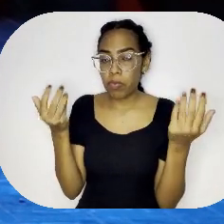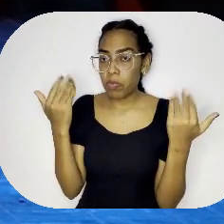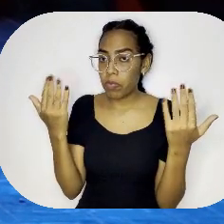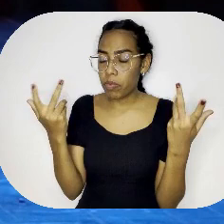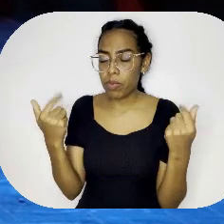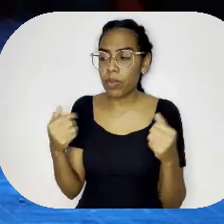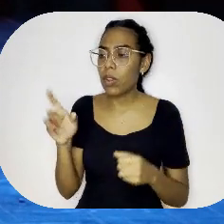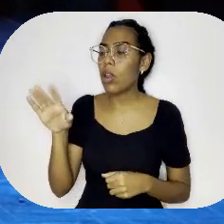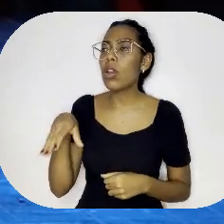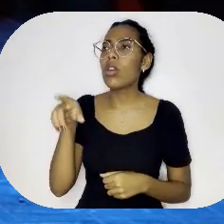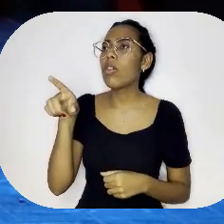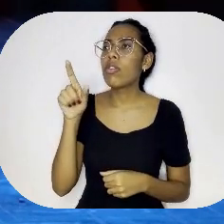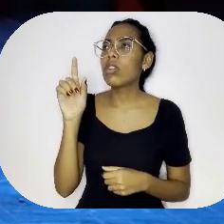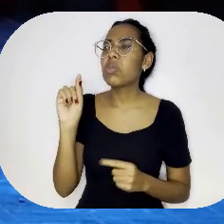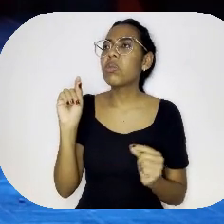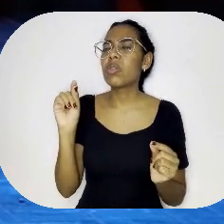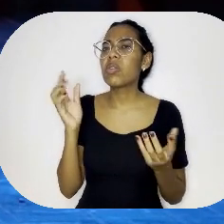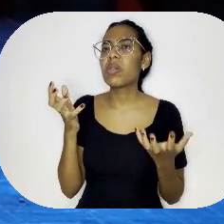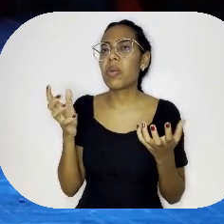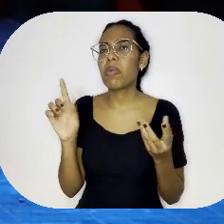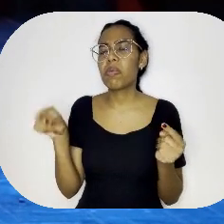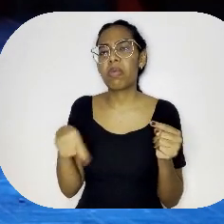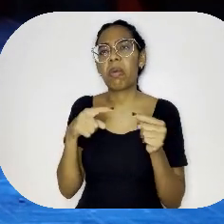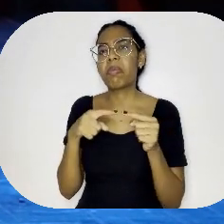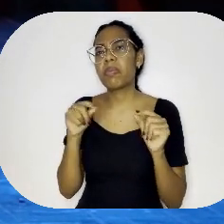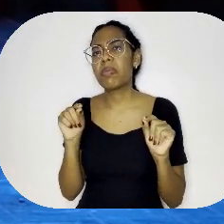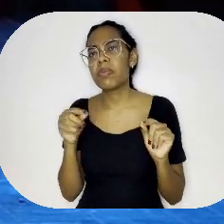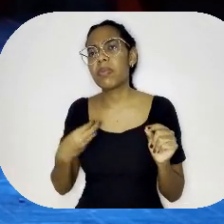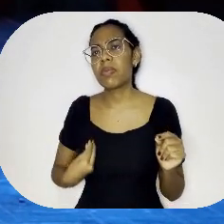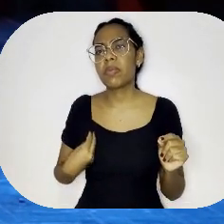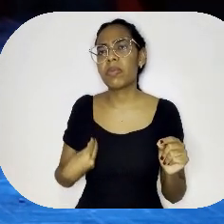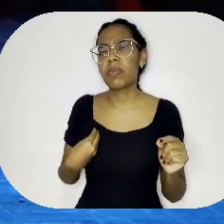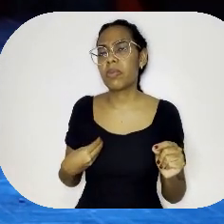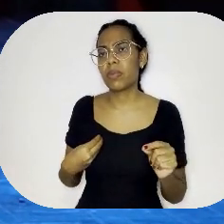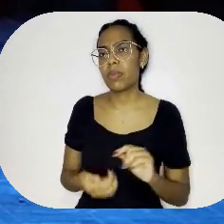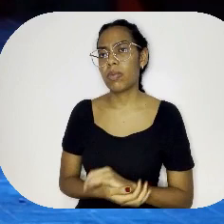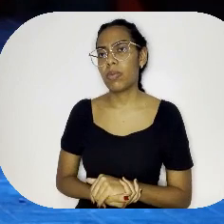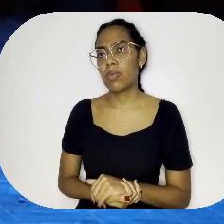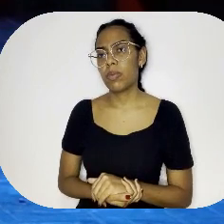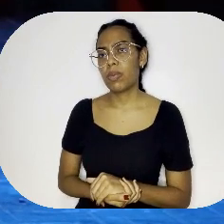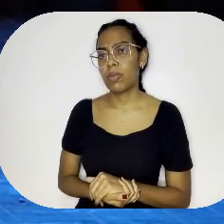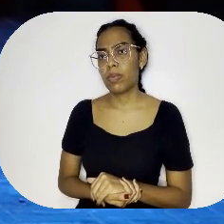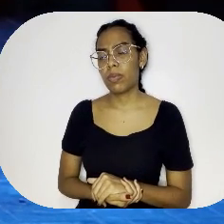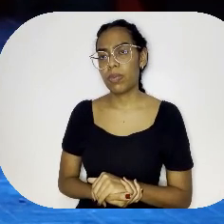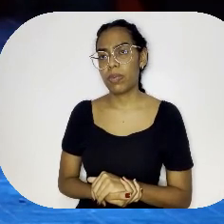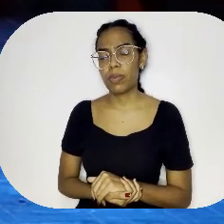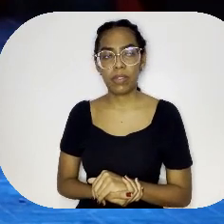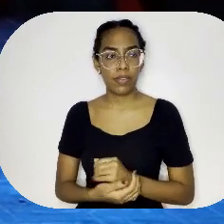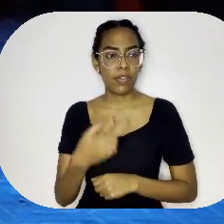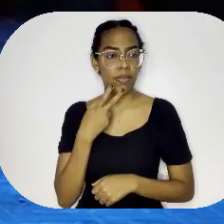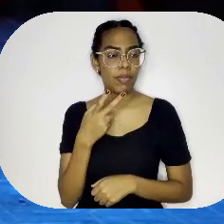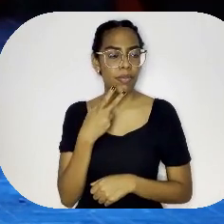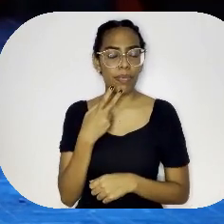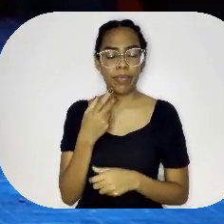Bora acordando, bora! E eu você? Mais essa repetição de fatos. E você, o que é que você quer mesmo, hein? Sei,